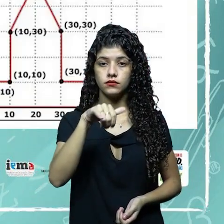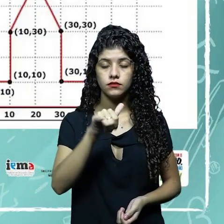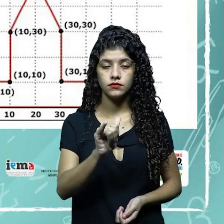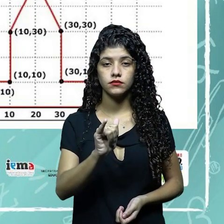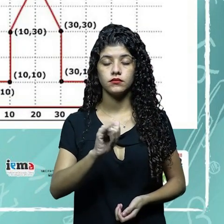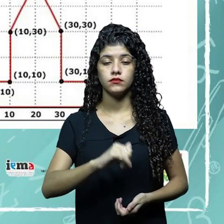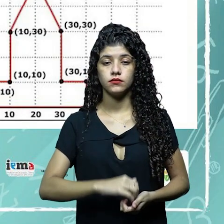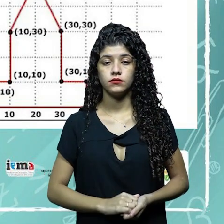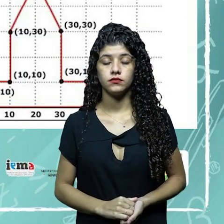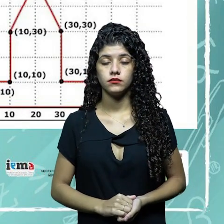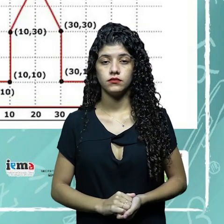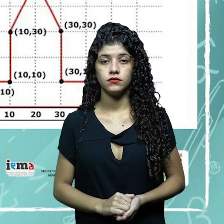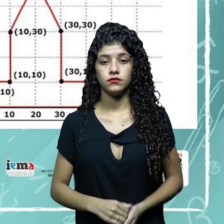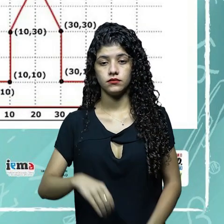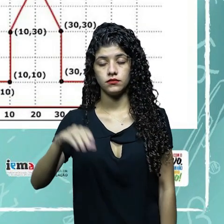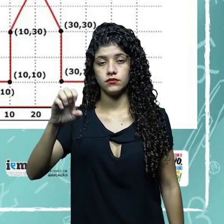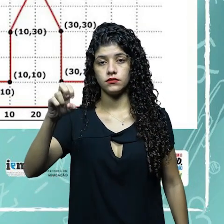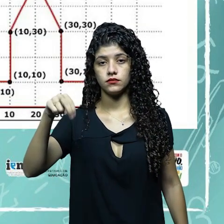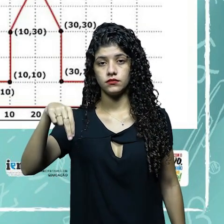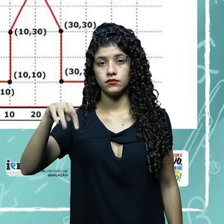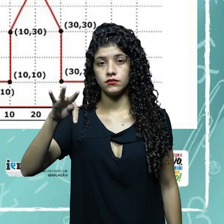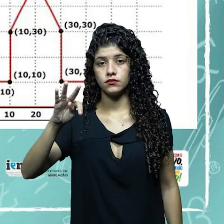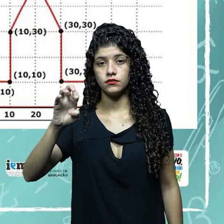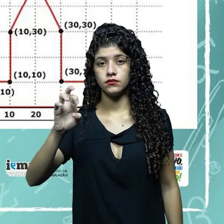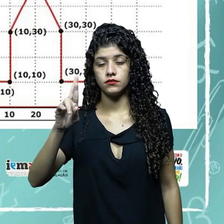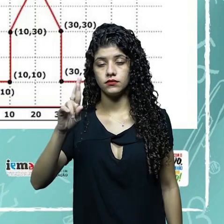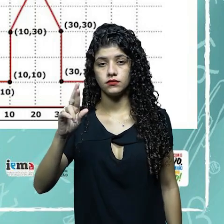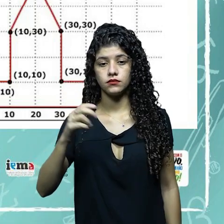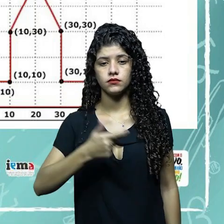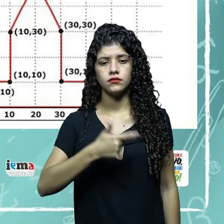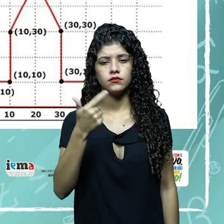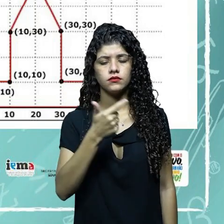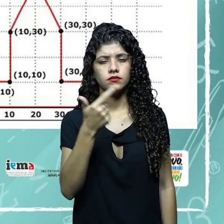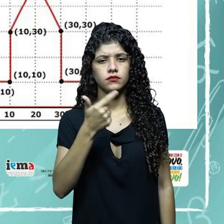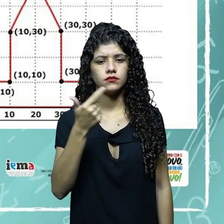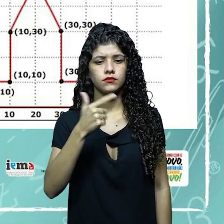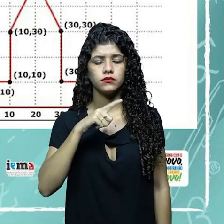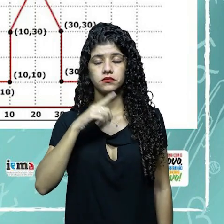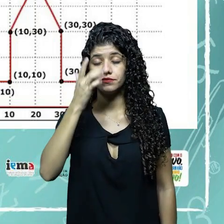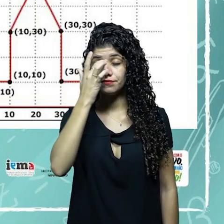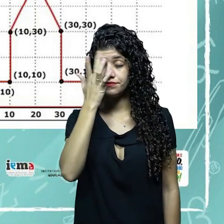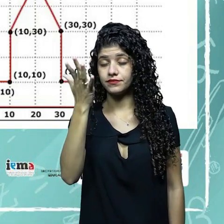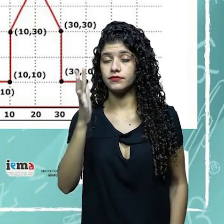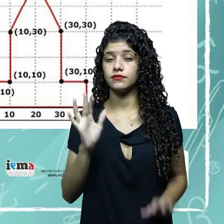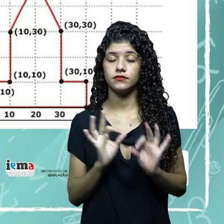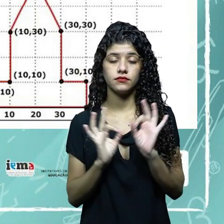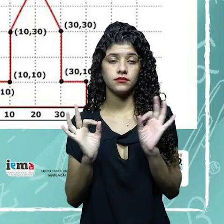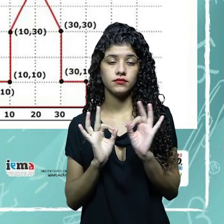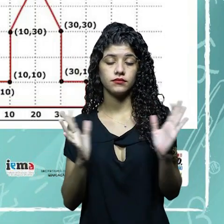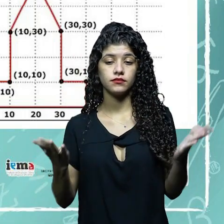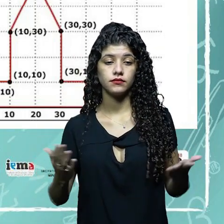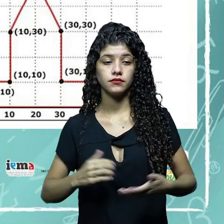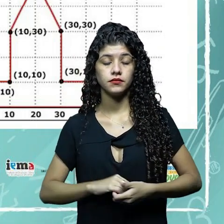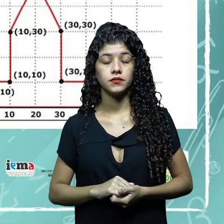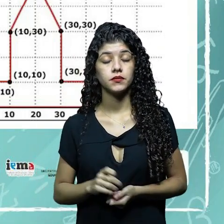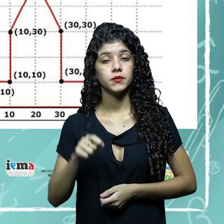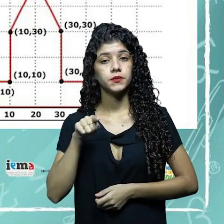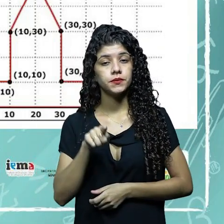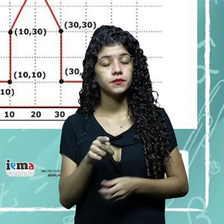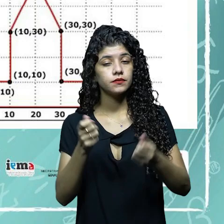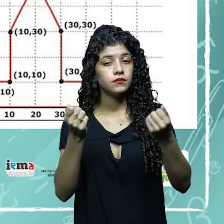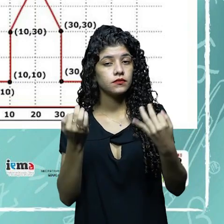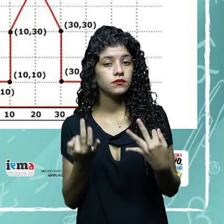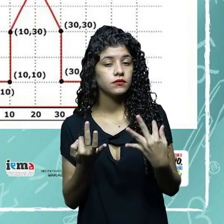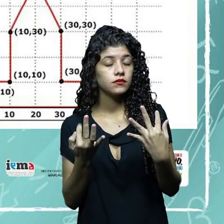enter. Aí o segundo ponto, isso aqui é bem facinho, bem tranquilo. Você vai especificar a distância. Se